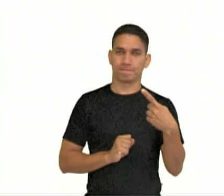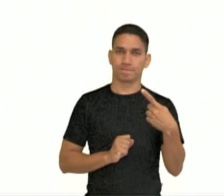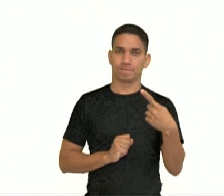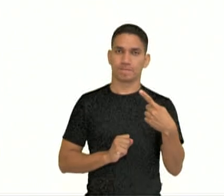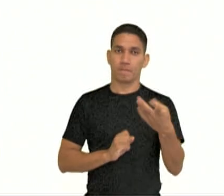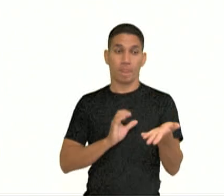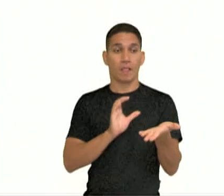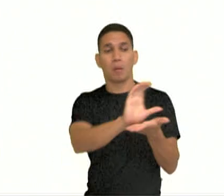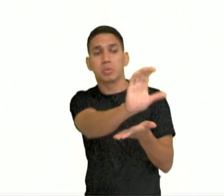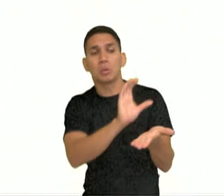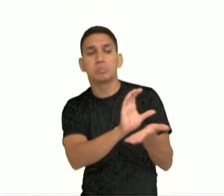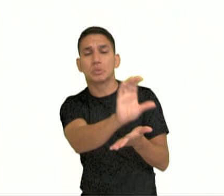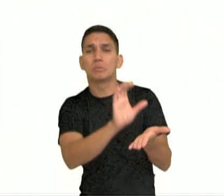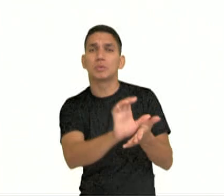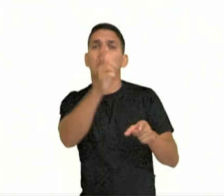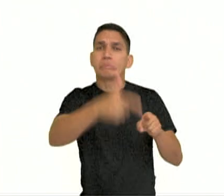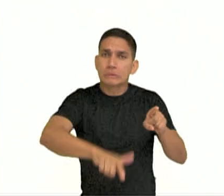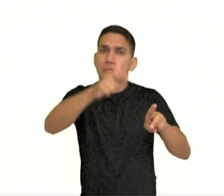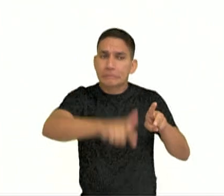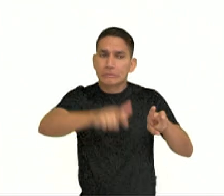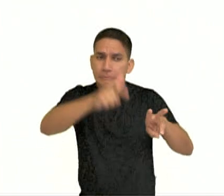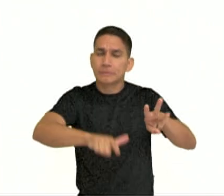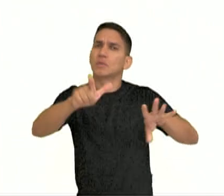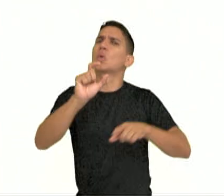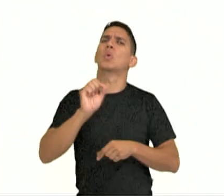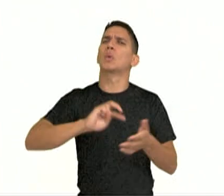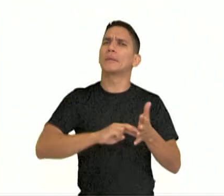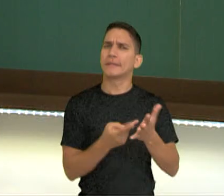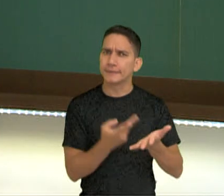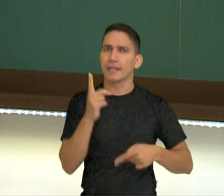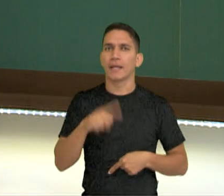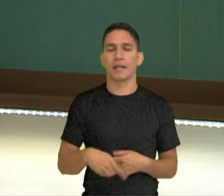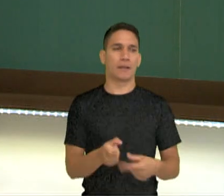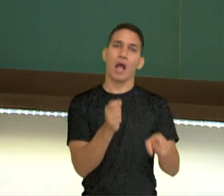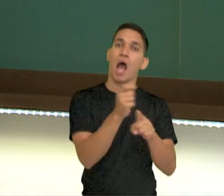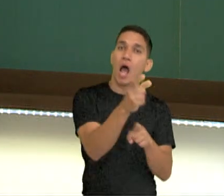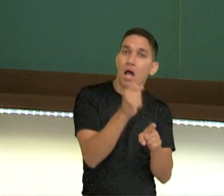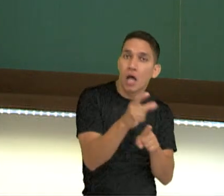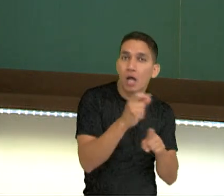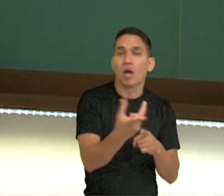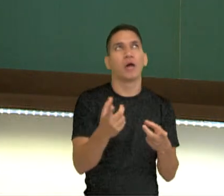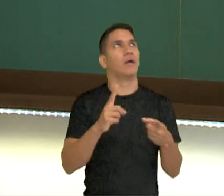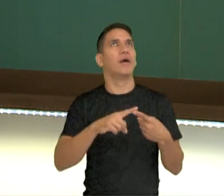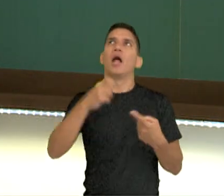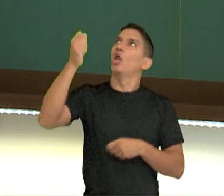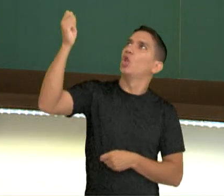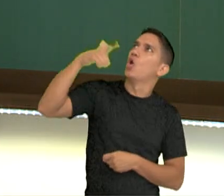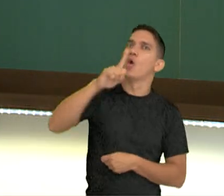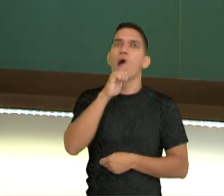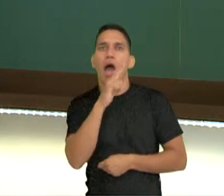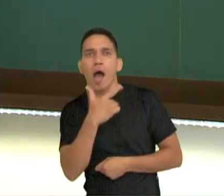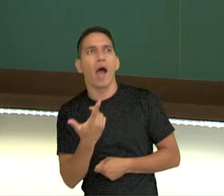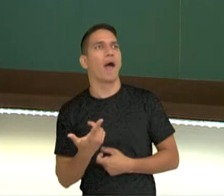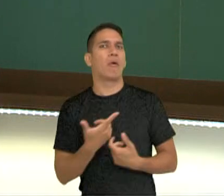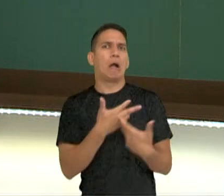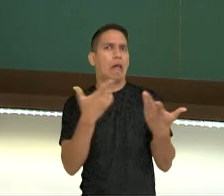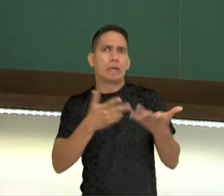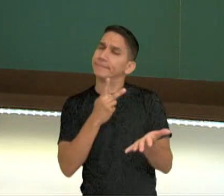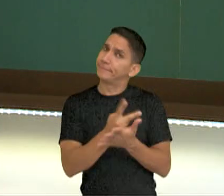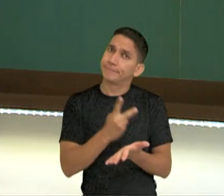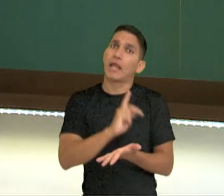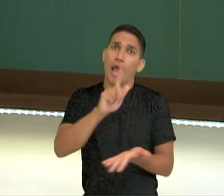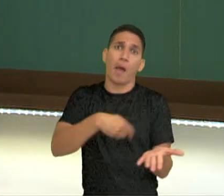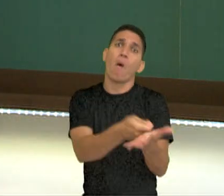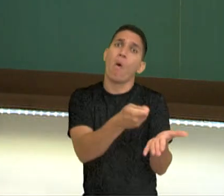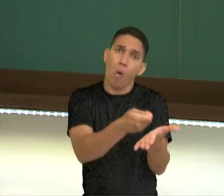Despesas recorrentes. O que que é as despesas recorrentes? Despesas como aluguel, luz, água, que vão